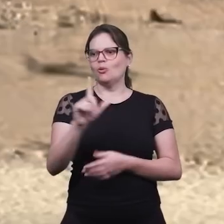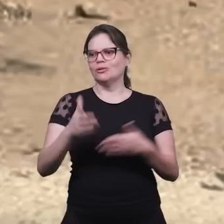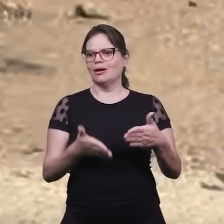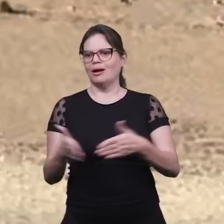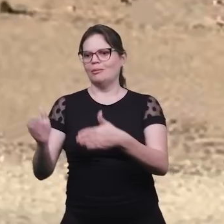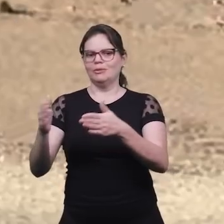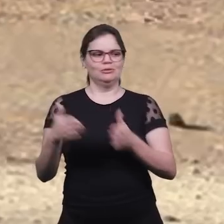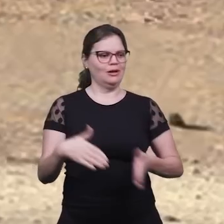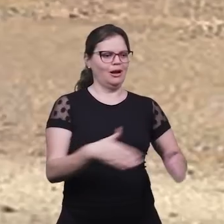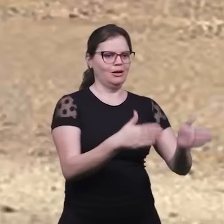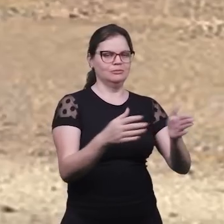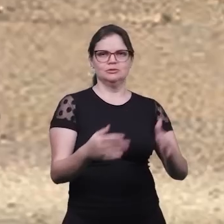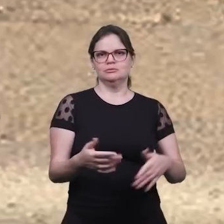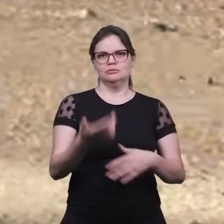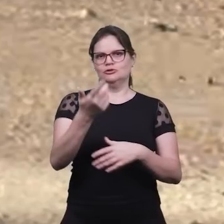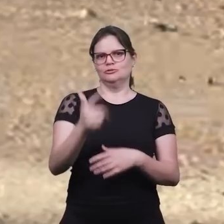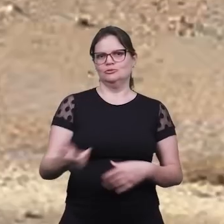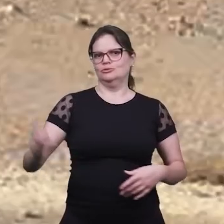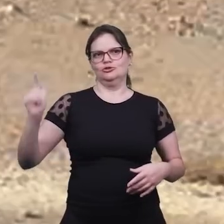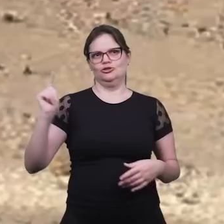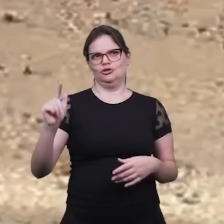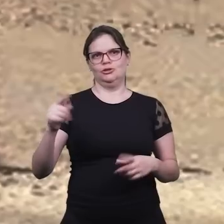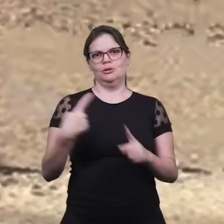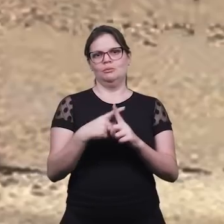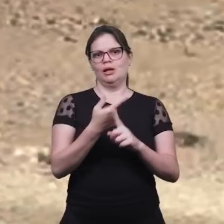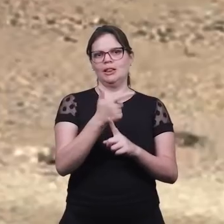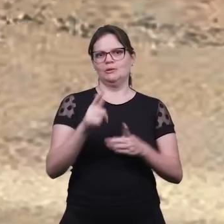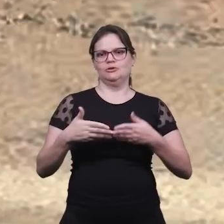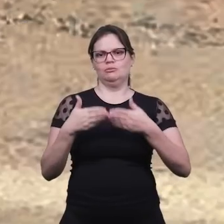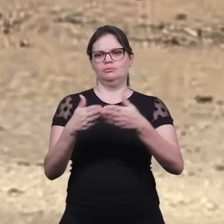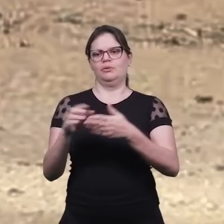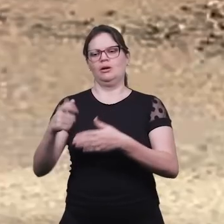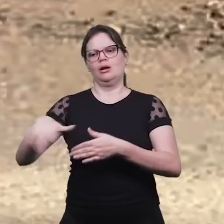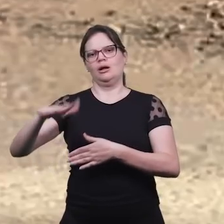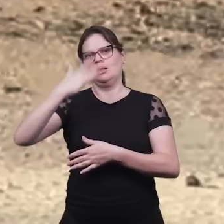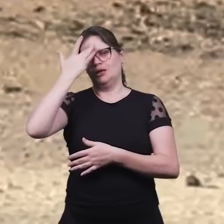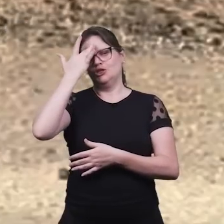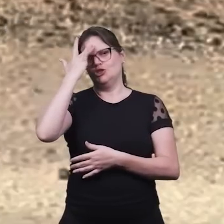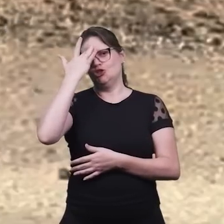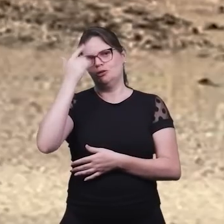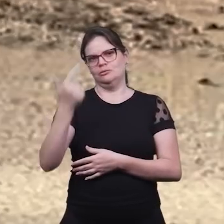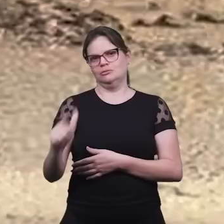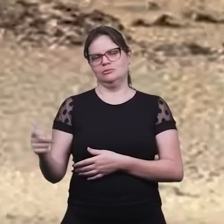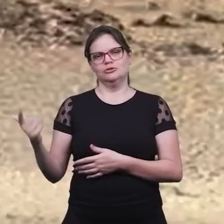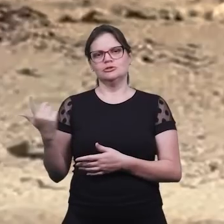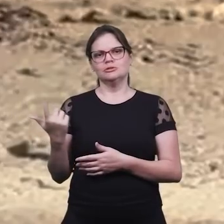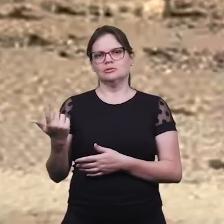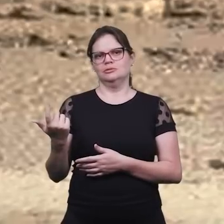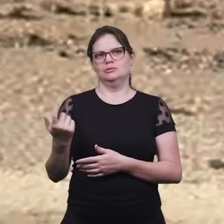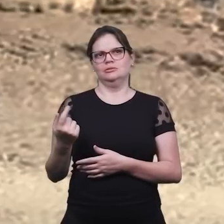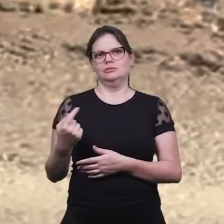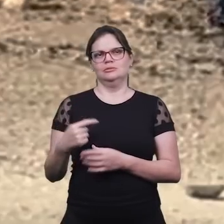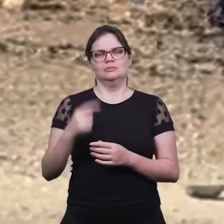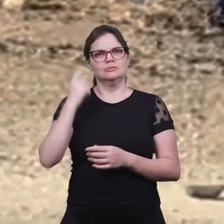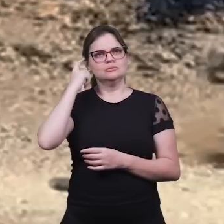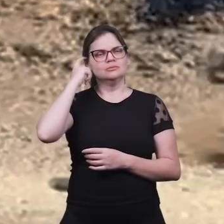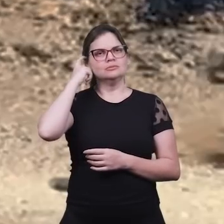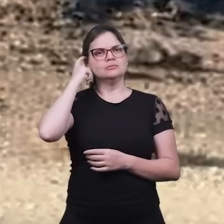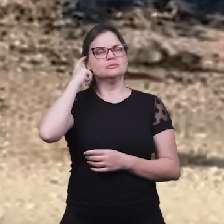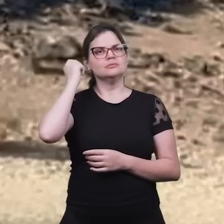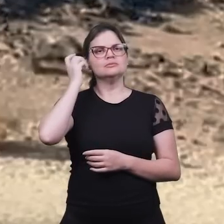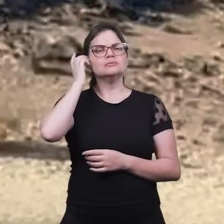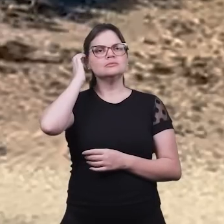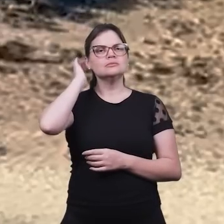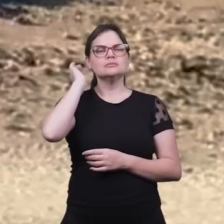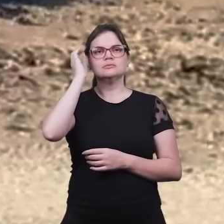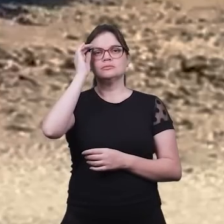estrada era meio que uma estrada obrigatória, porque não existia as embarcações para as Índias,